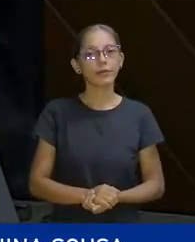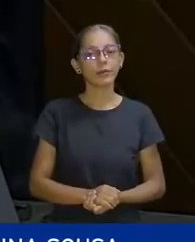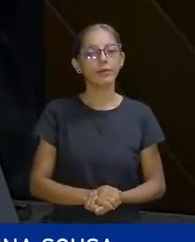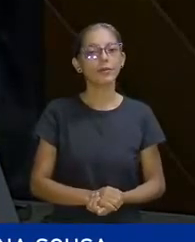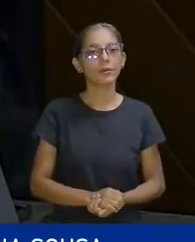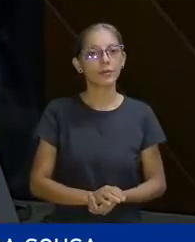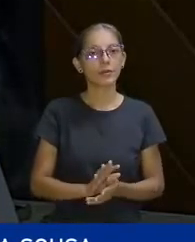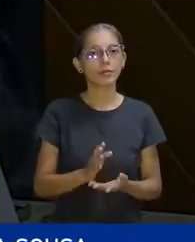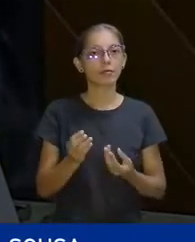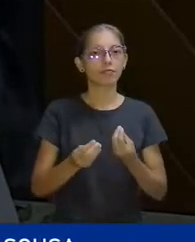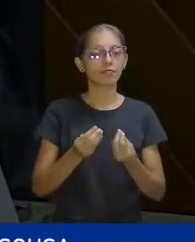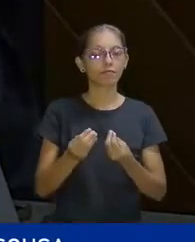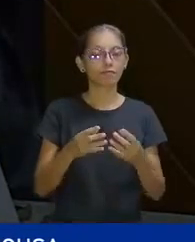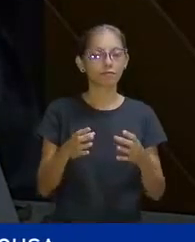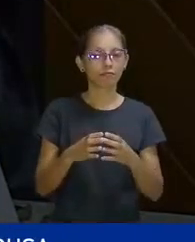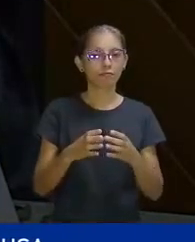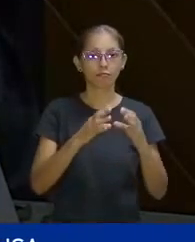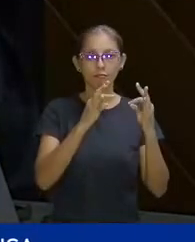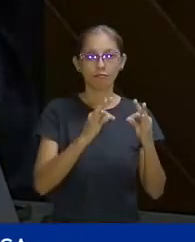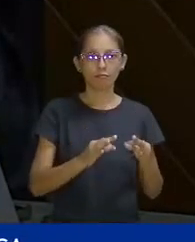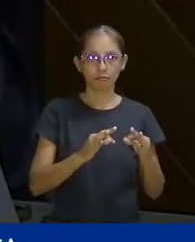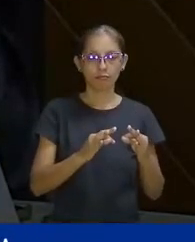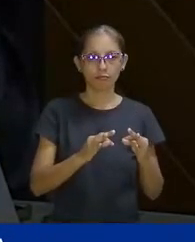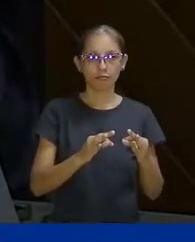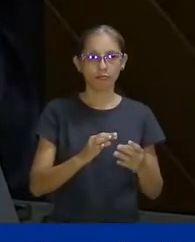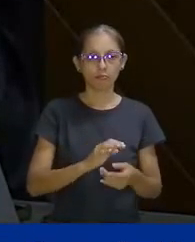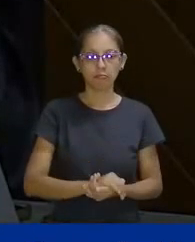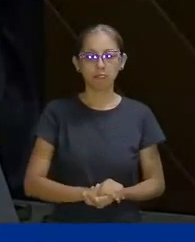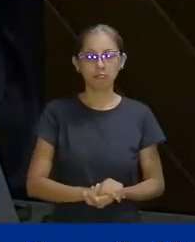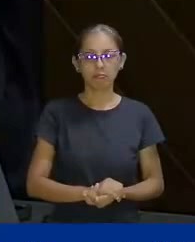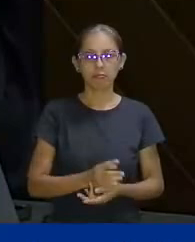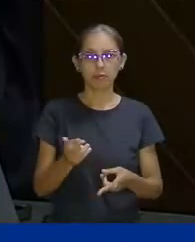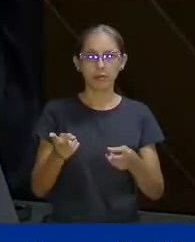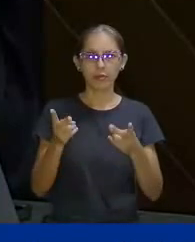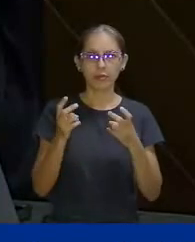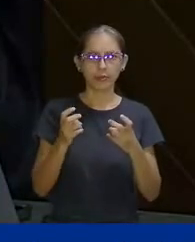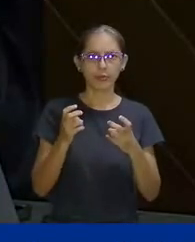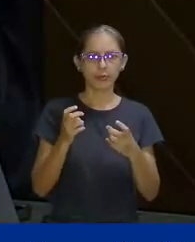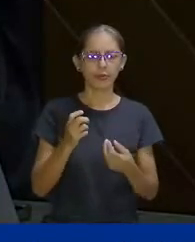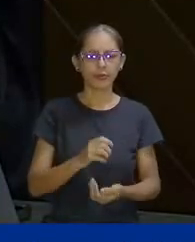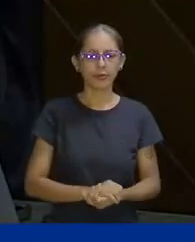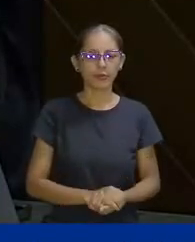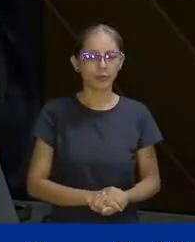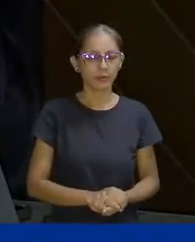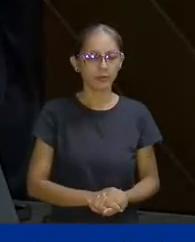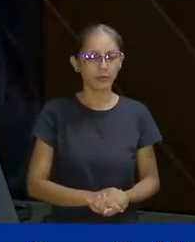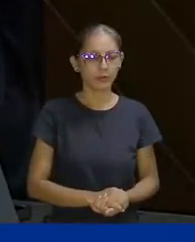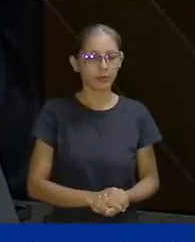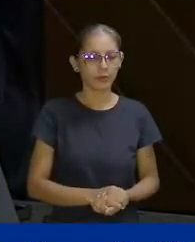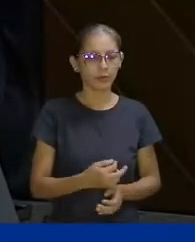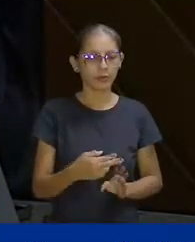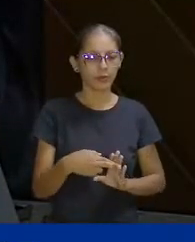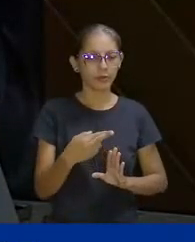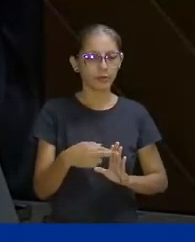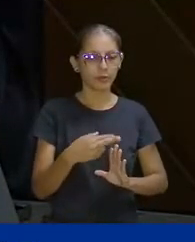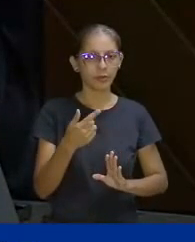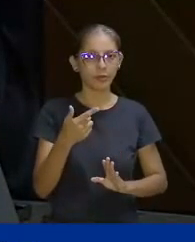unidade técnica não ter apontado a irregularidade de seu parecer, a resolução número 23607 do